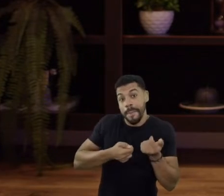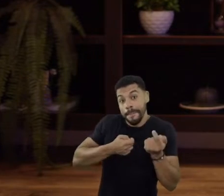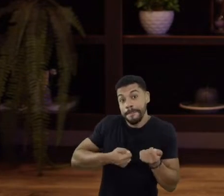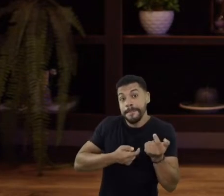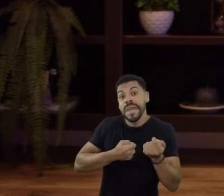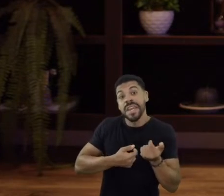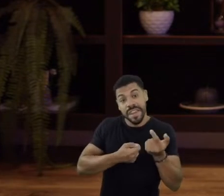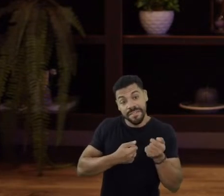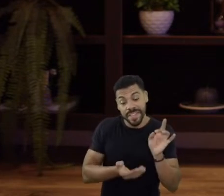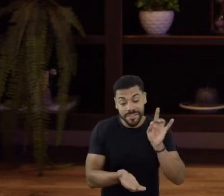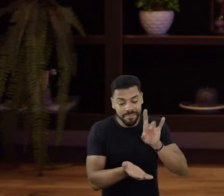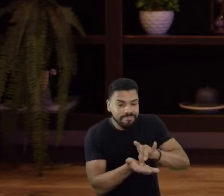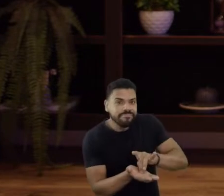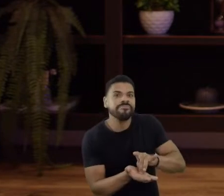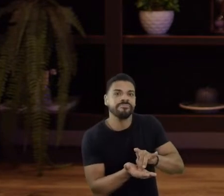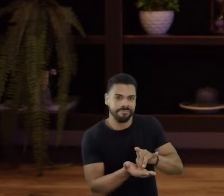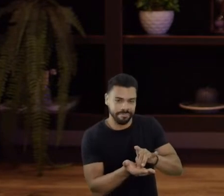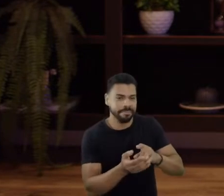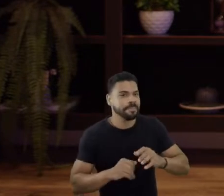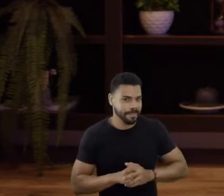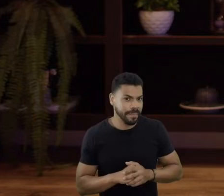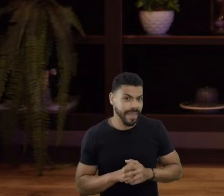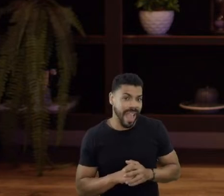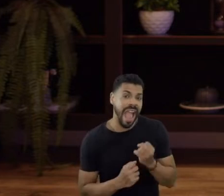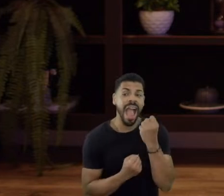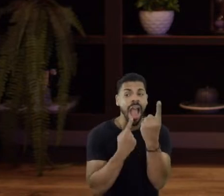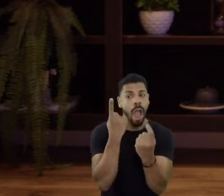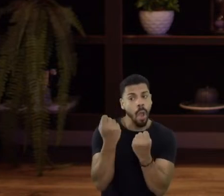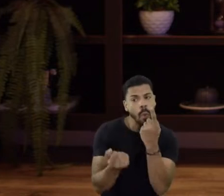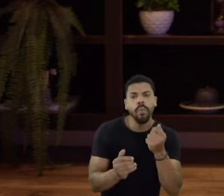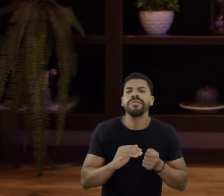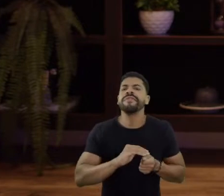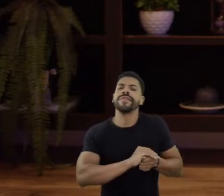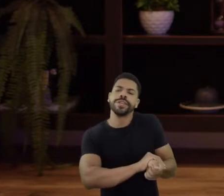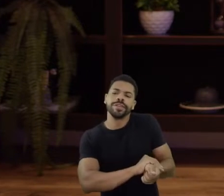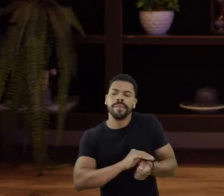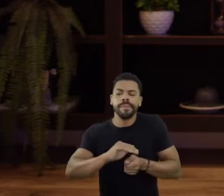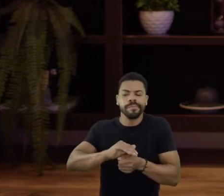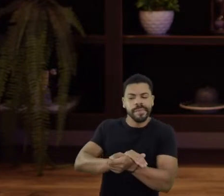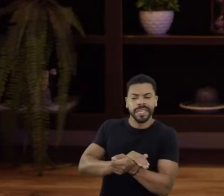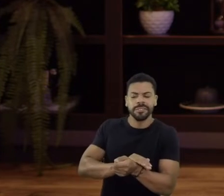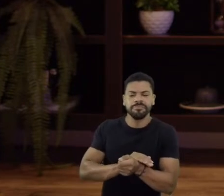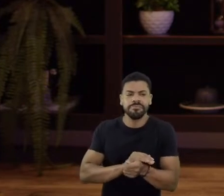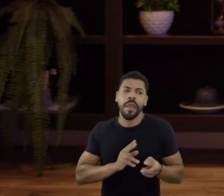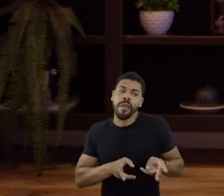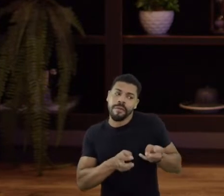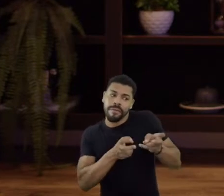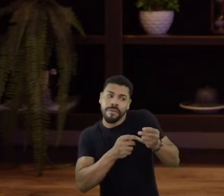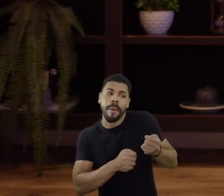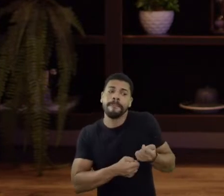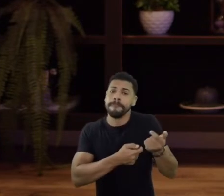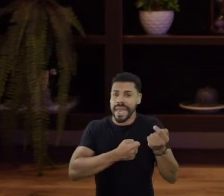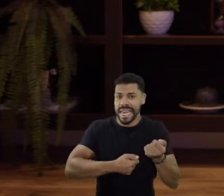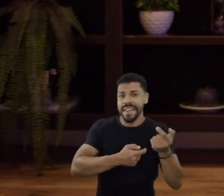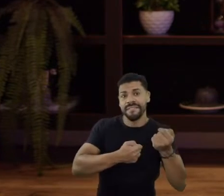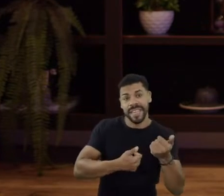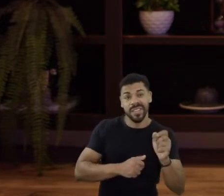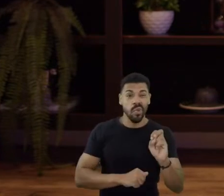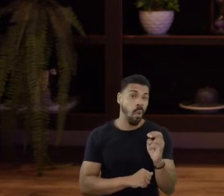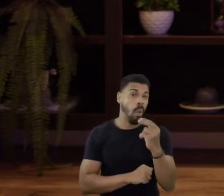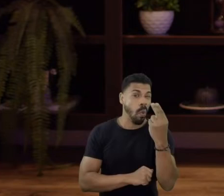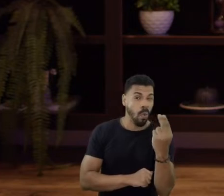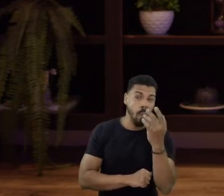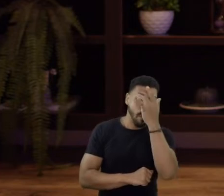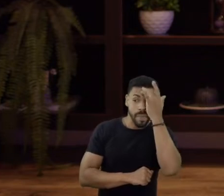cota em tempo real alguns investidores acham isso uma vantagem outros acham isso uma desvantagem por